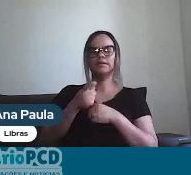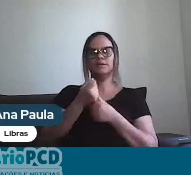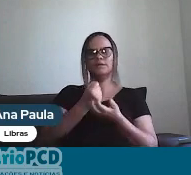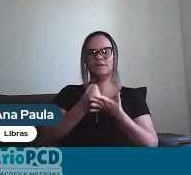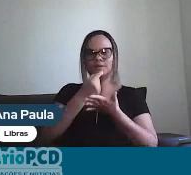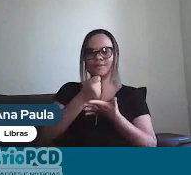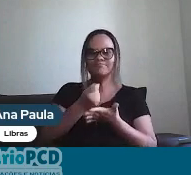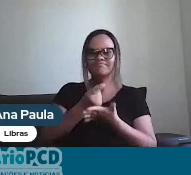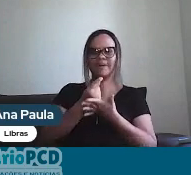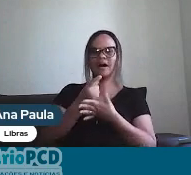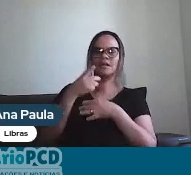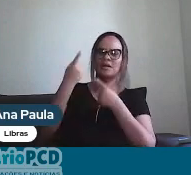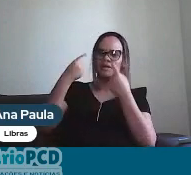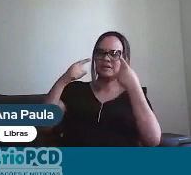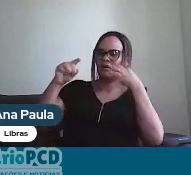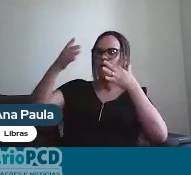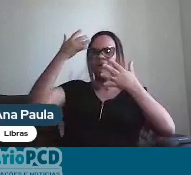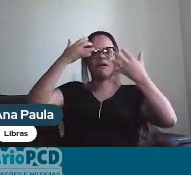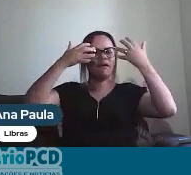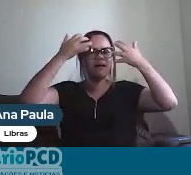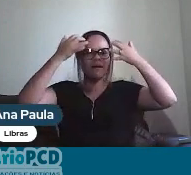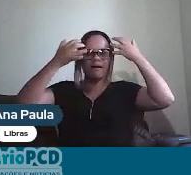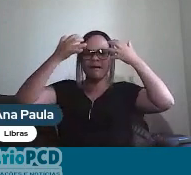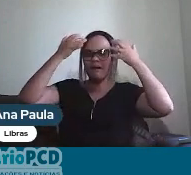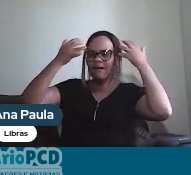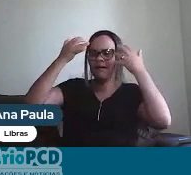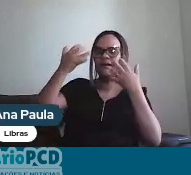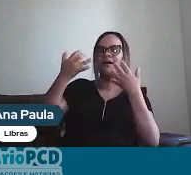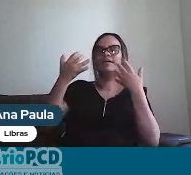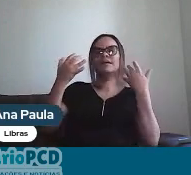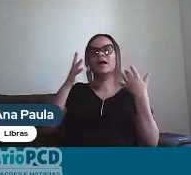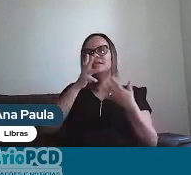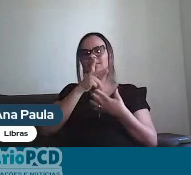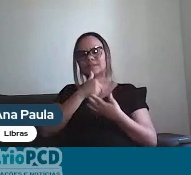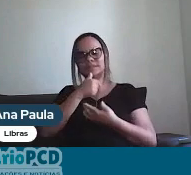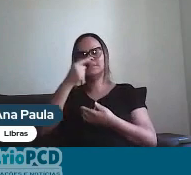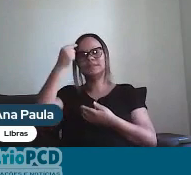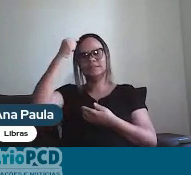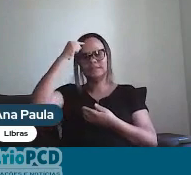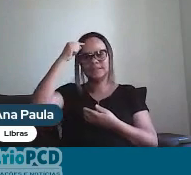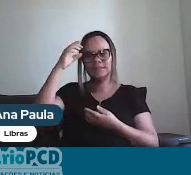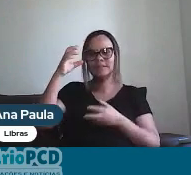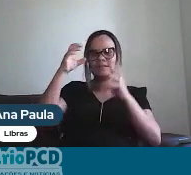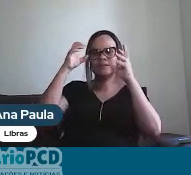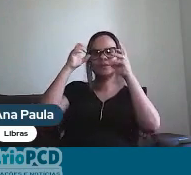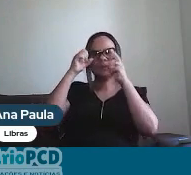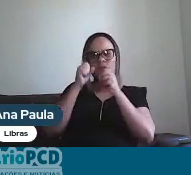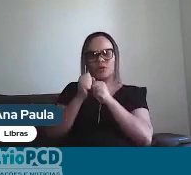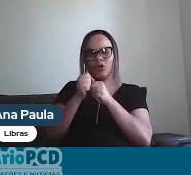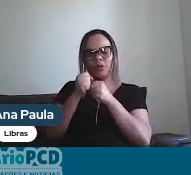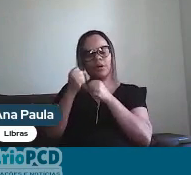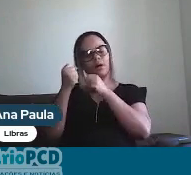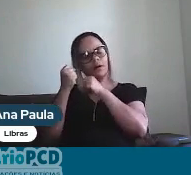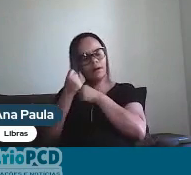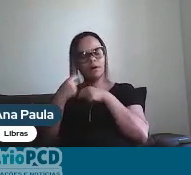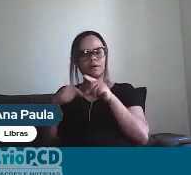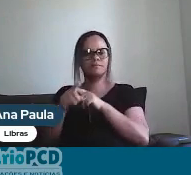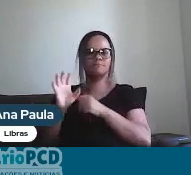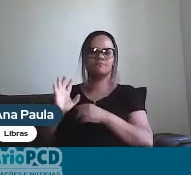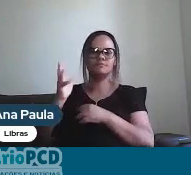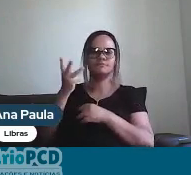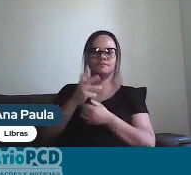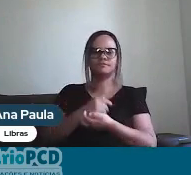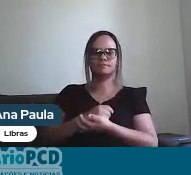são tomados, que muitas vezes causam uma lentidão de pensamento, uma sonolência. Então, tem N coisas que acontecem que podem